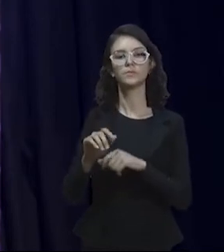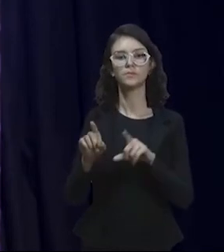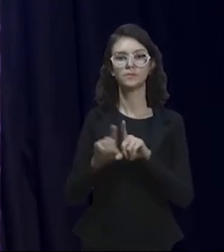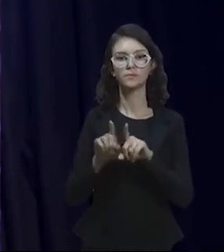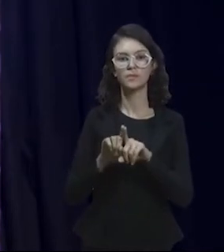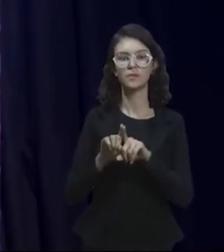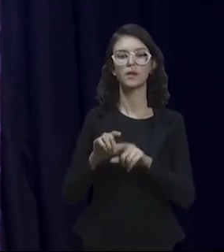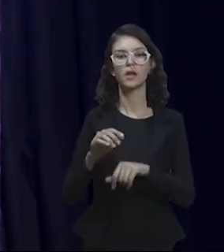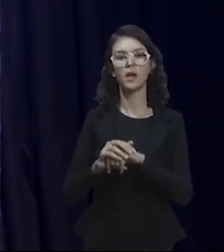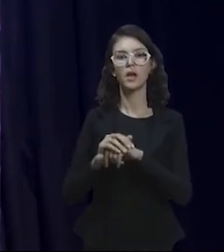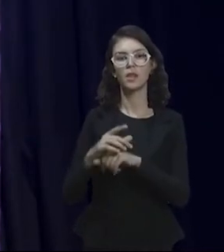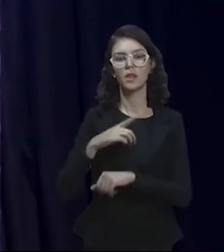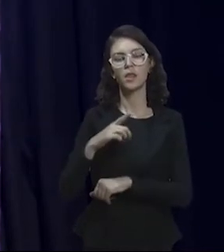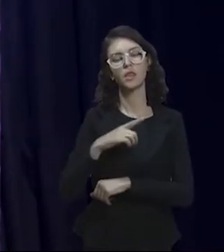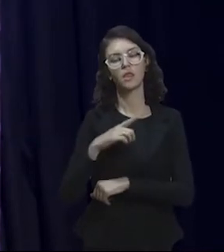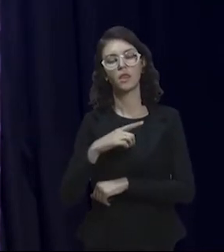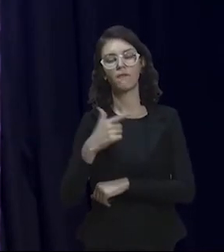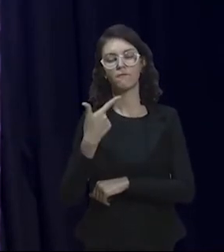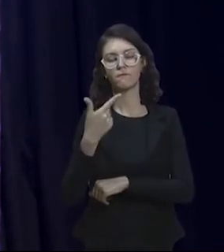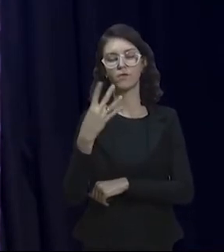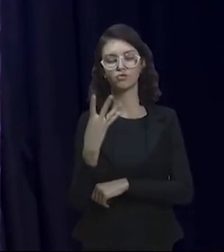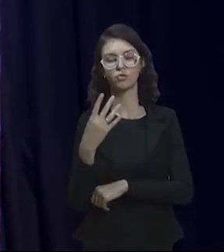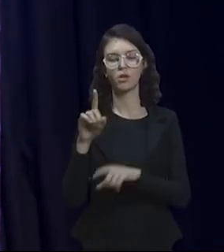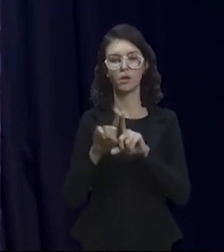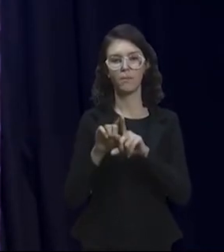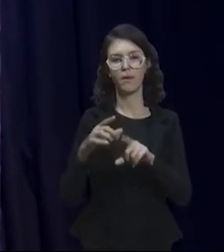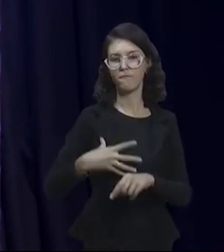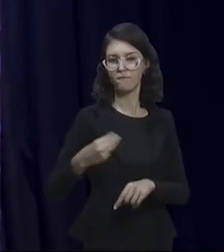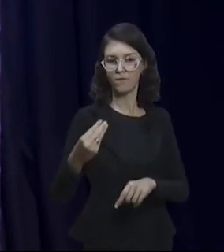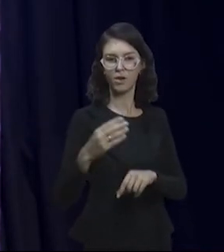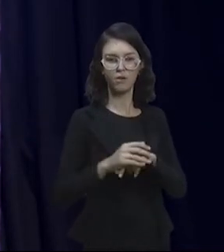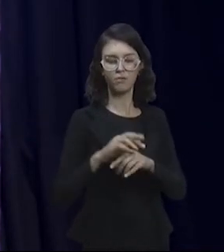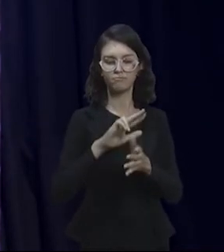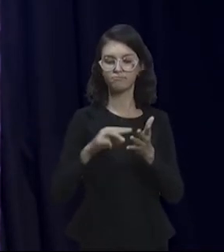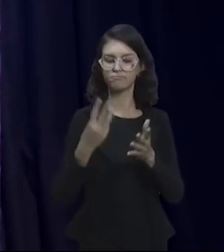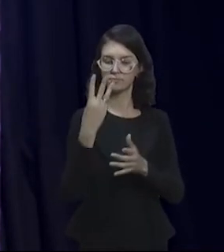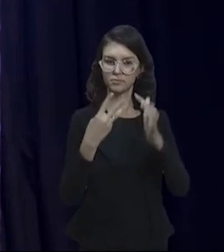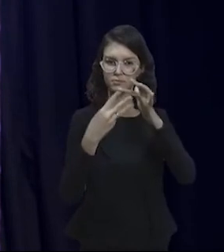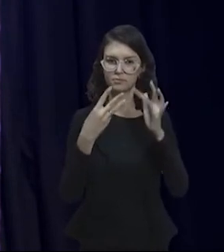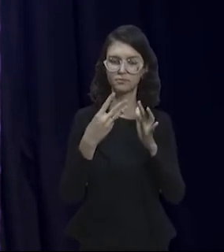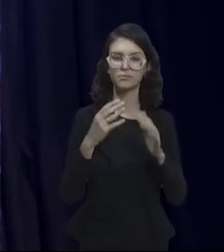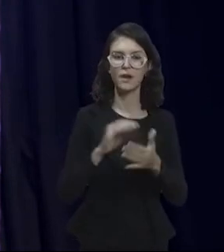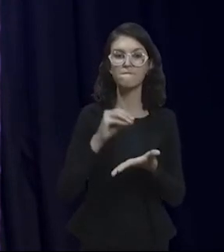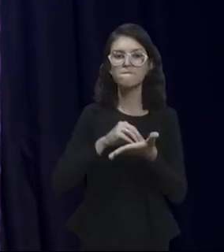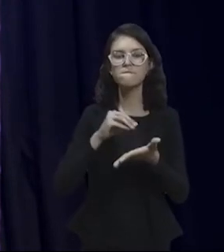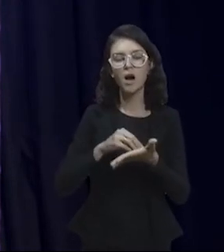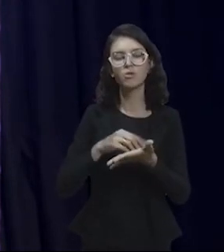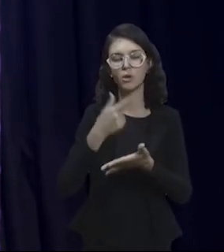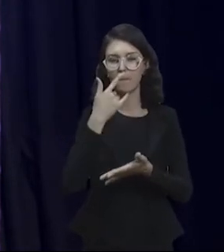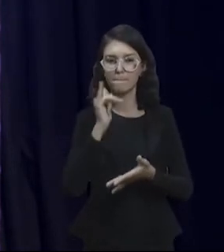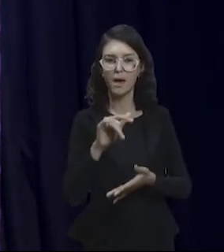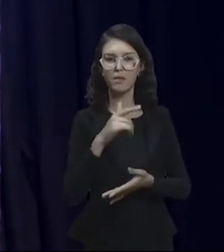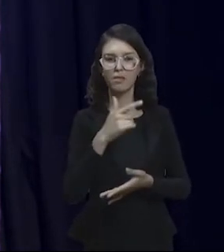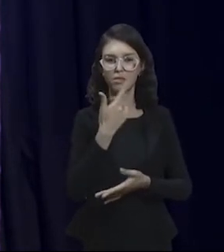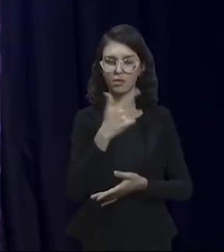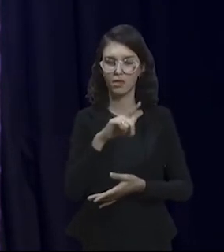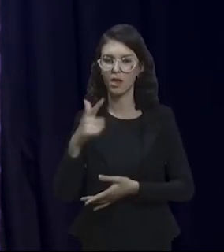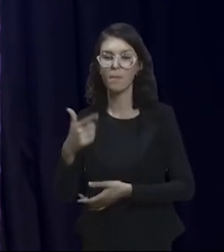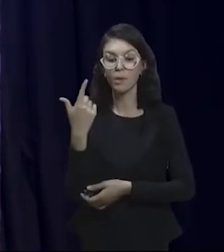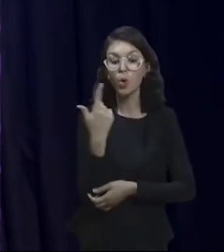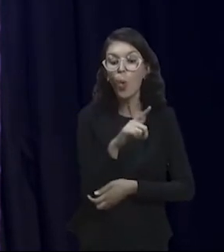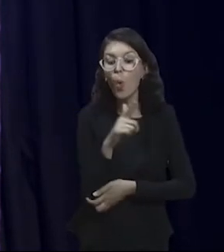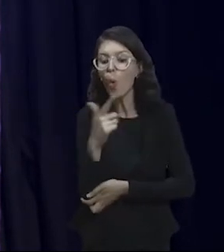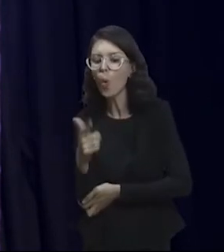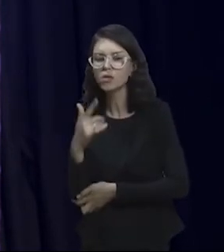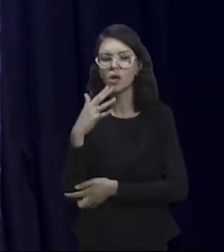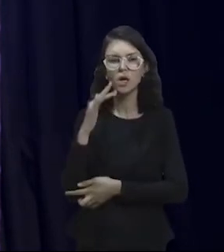tem 24, já entende melhor, eles possam entender que a ausência do pai deles é para que outras crianças possam ter o